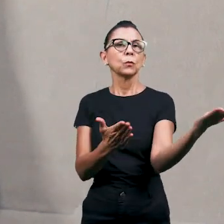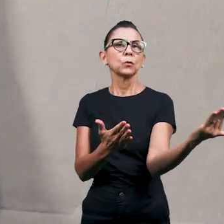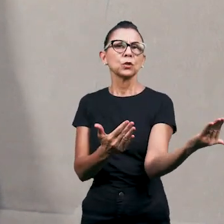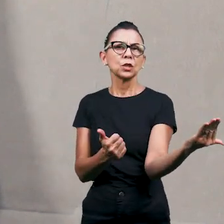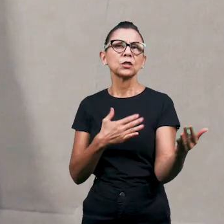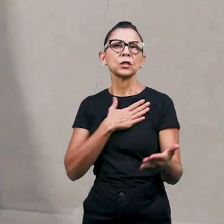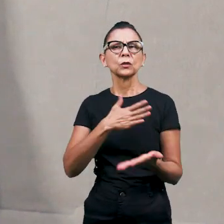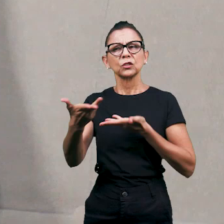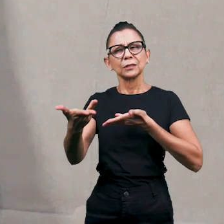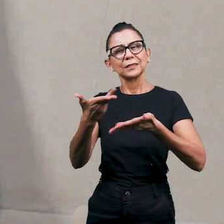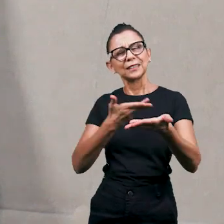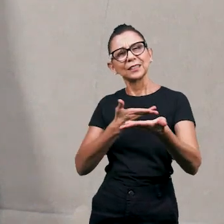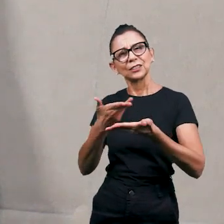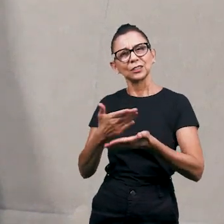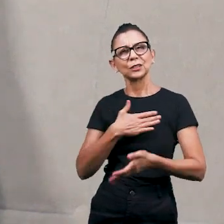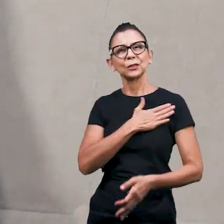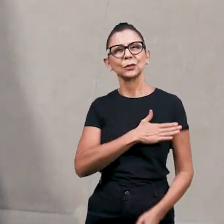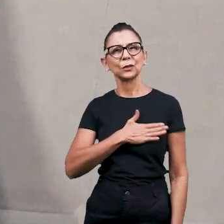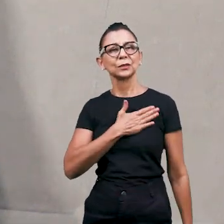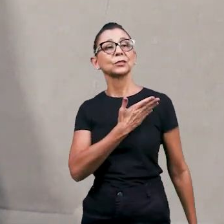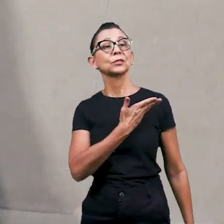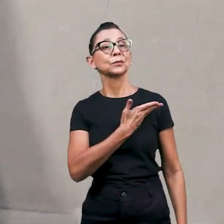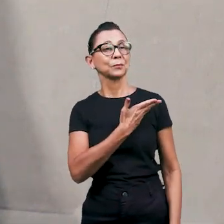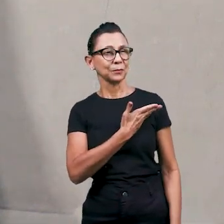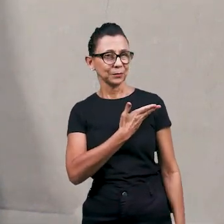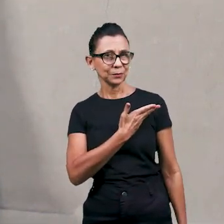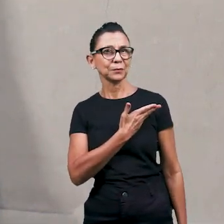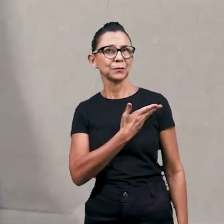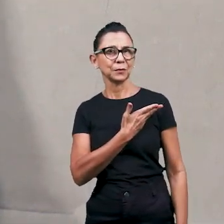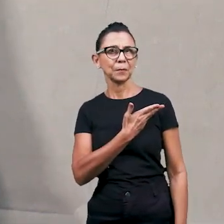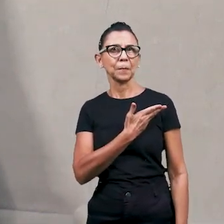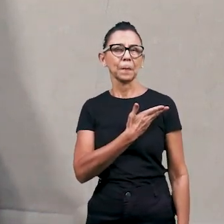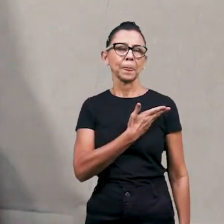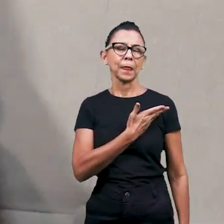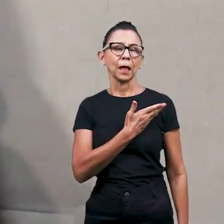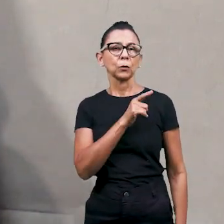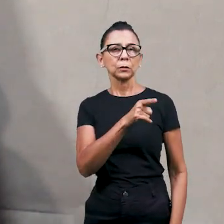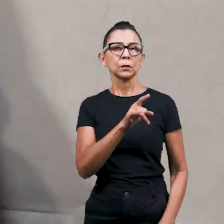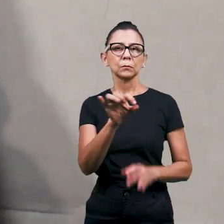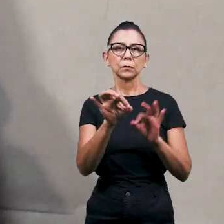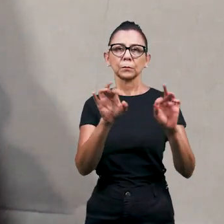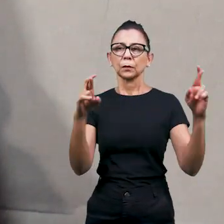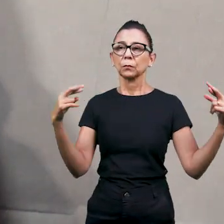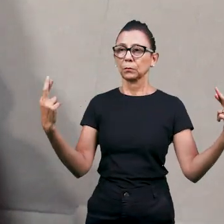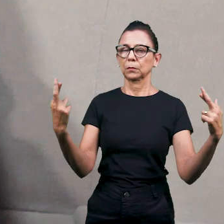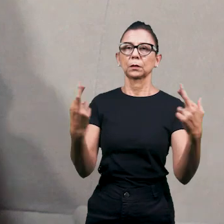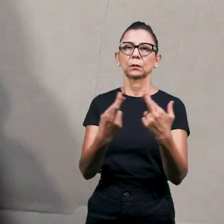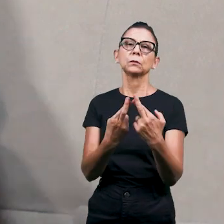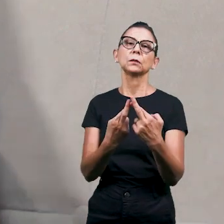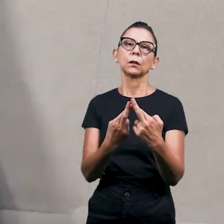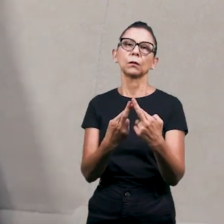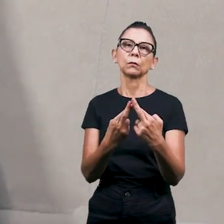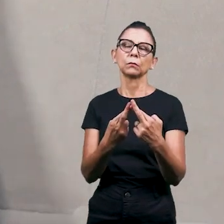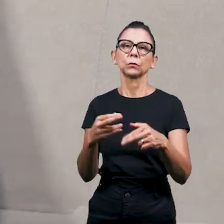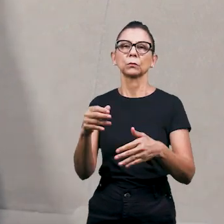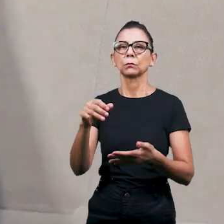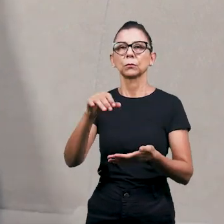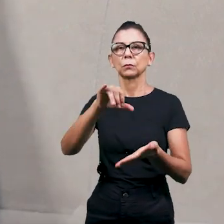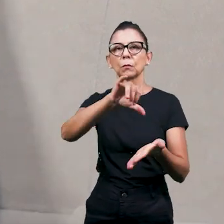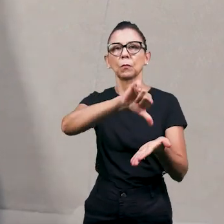Às vezes você tem muitas igrejas que tem ali naquela igreja tem 20 jovens, tem 10 jovens, a outra tem 3, 14, 15, 20